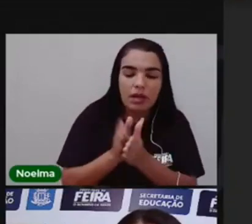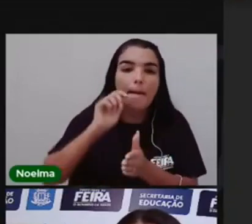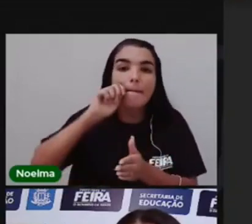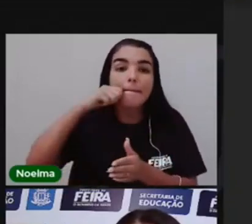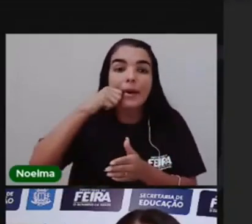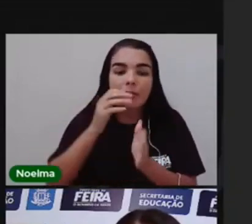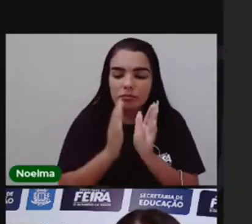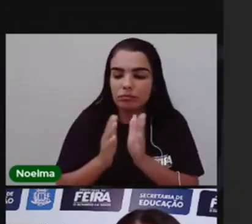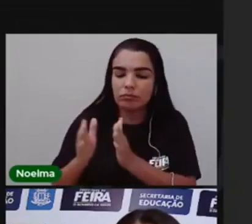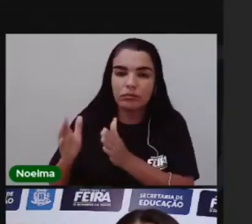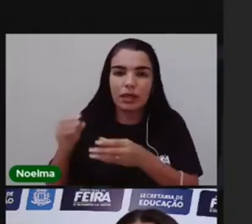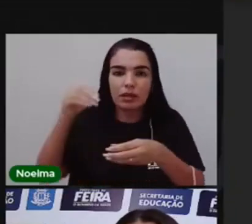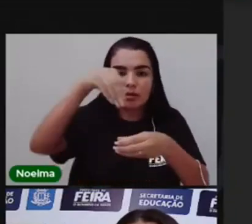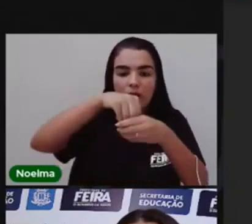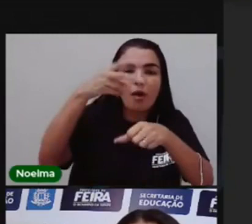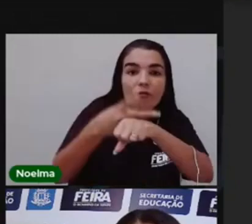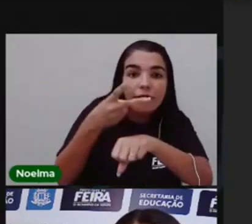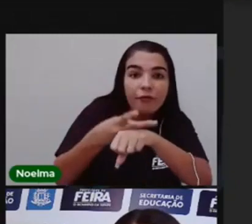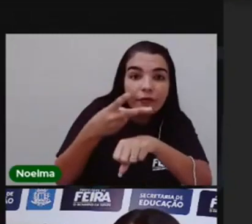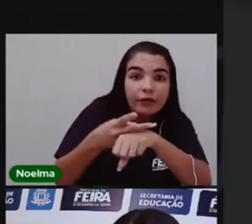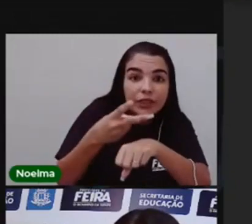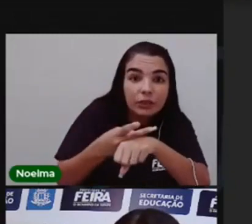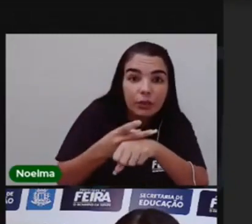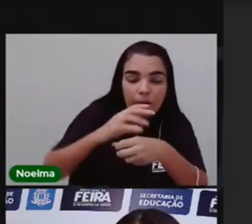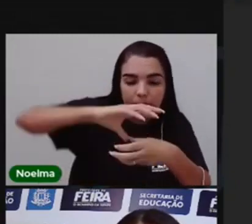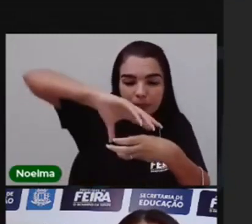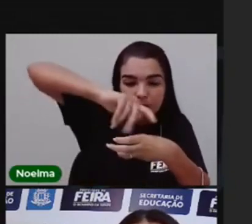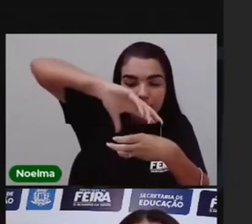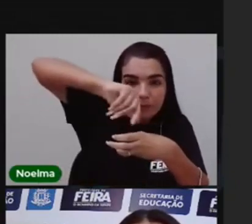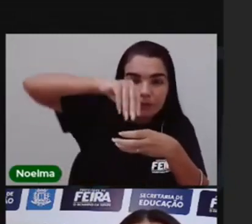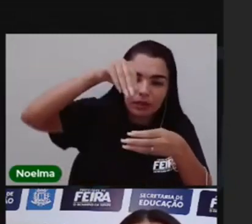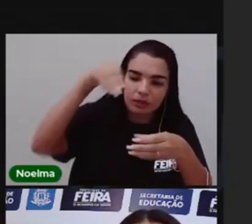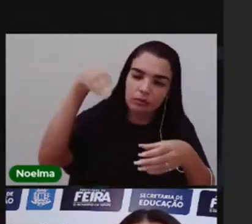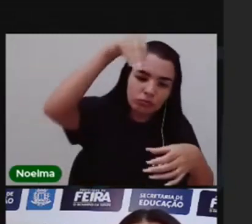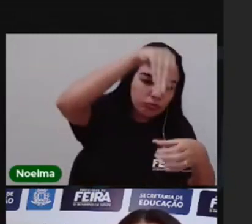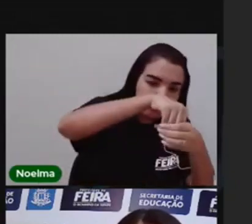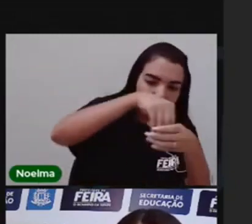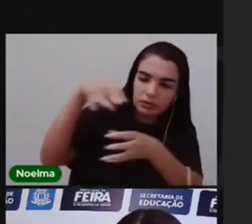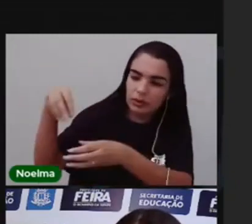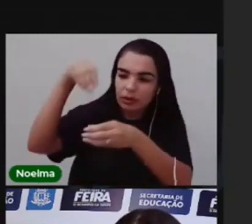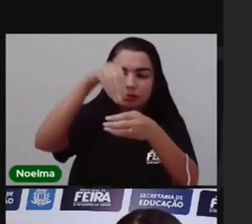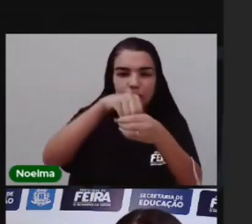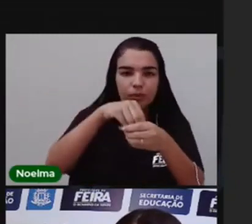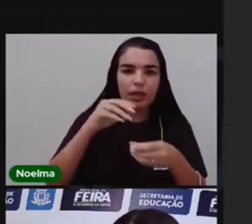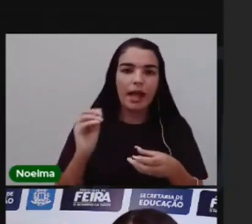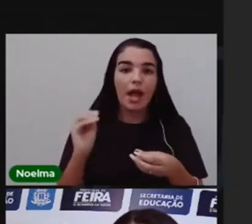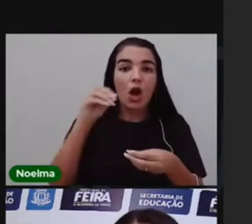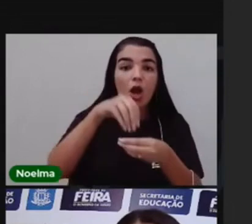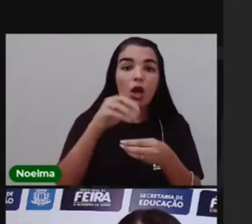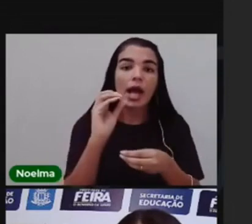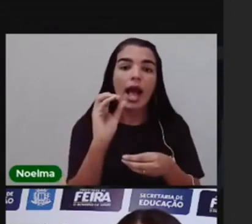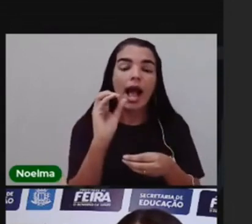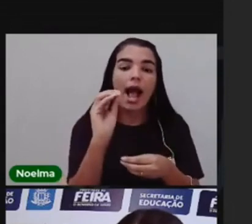em vidros de maionese ou em recipiente parecido. Coloque um chumaço de algodão, um pedacinho de